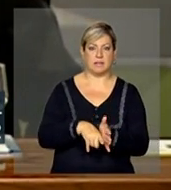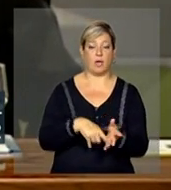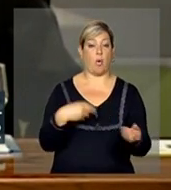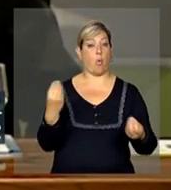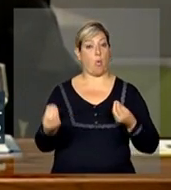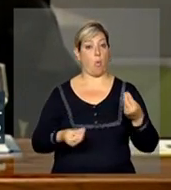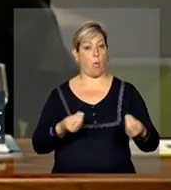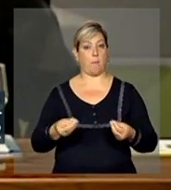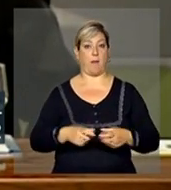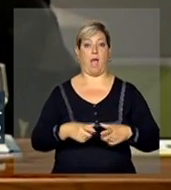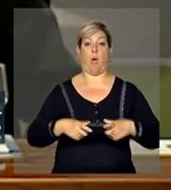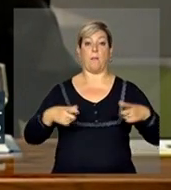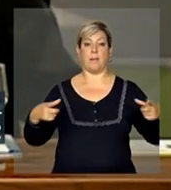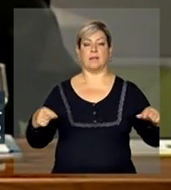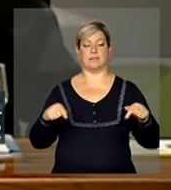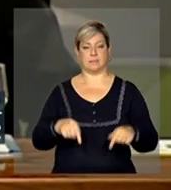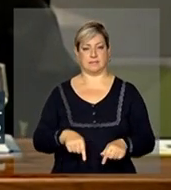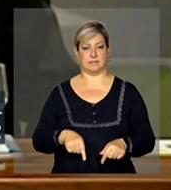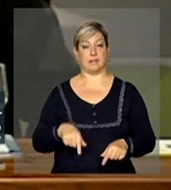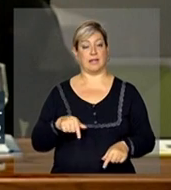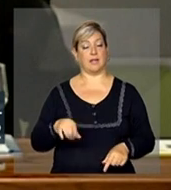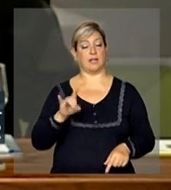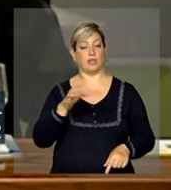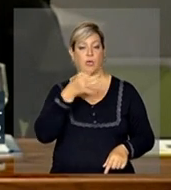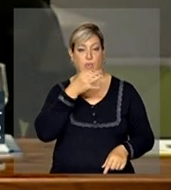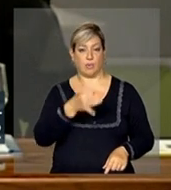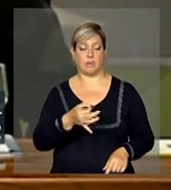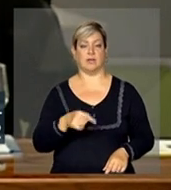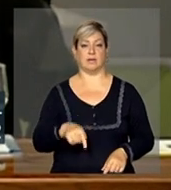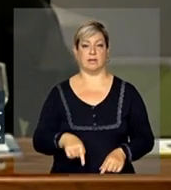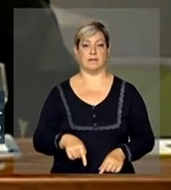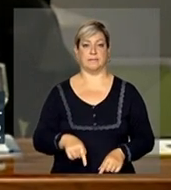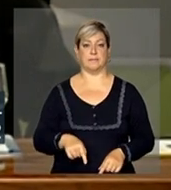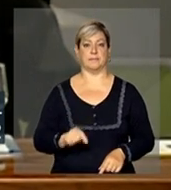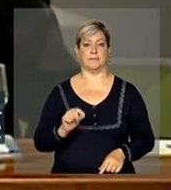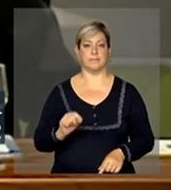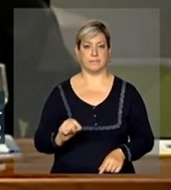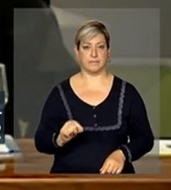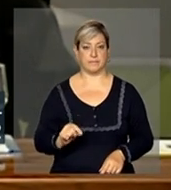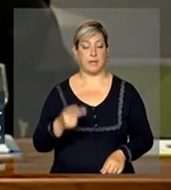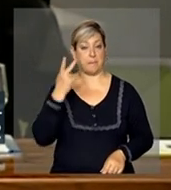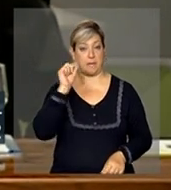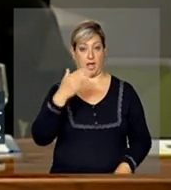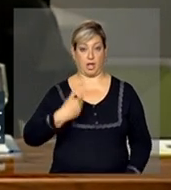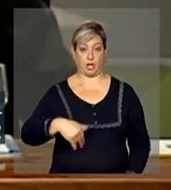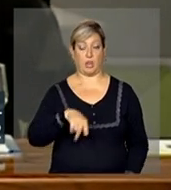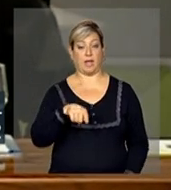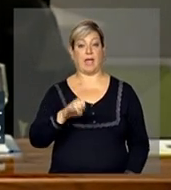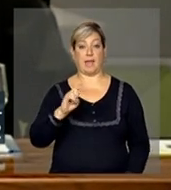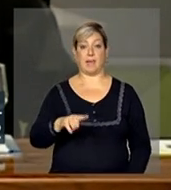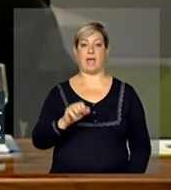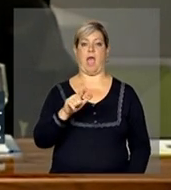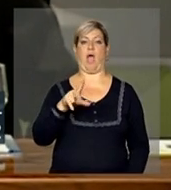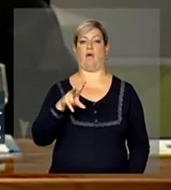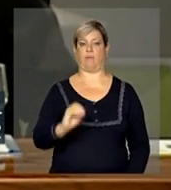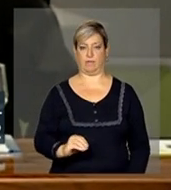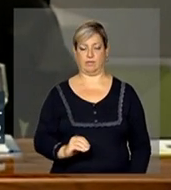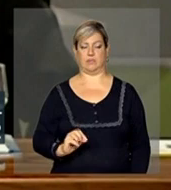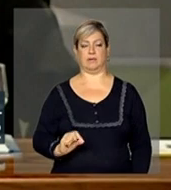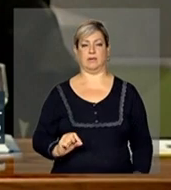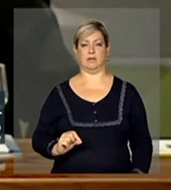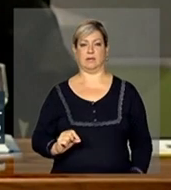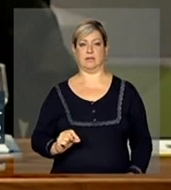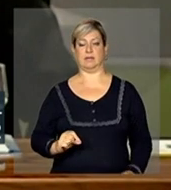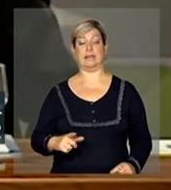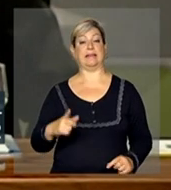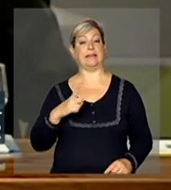formas de ampliar isto. Apenas esta foi a minha observação, ou seja, de que, para nós, esse é um objetivo, ou seja,